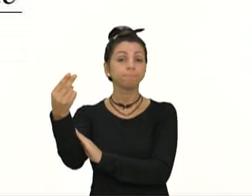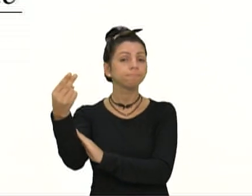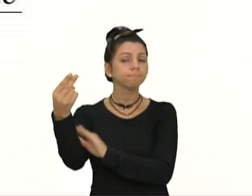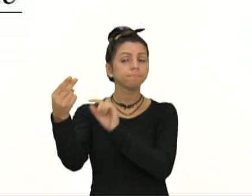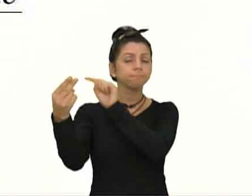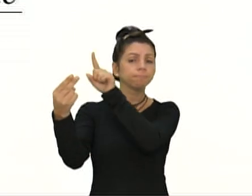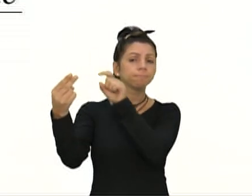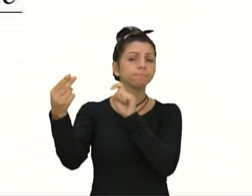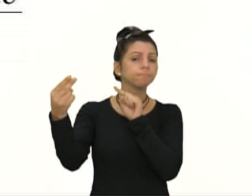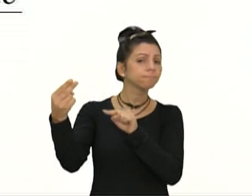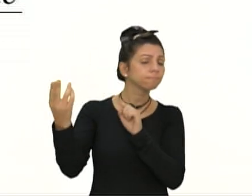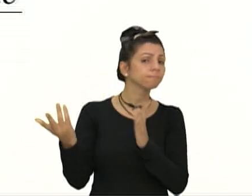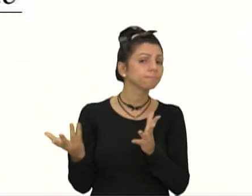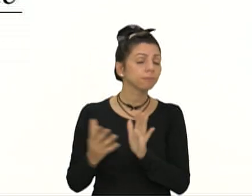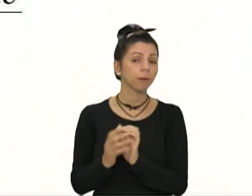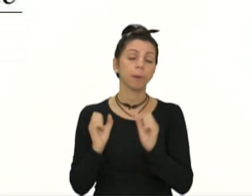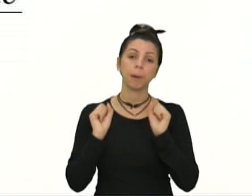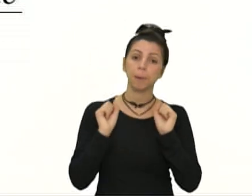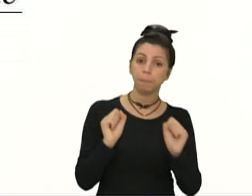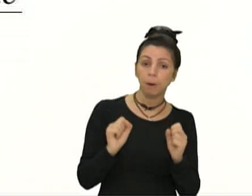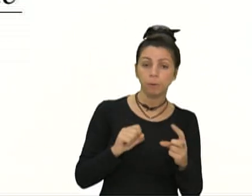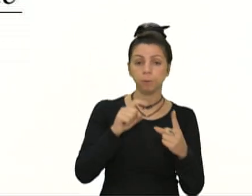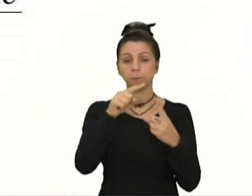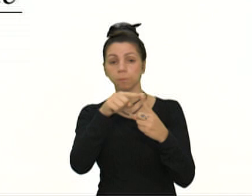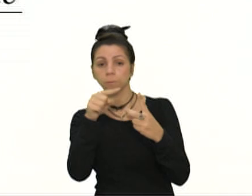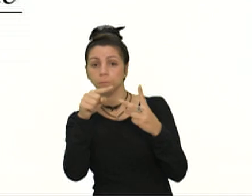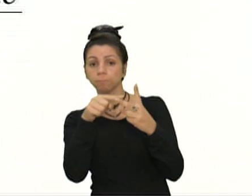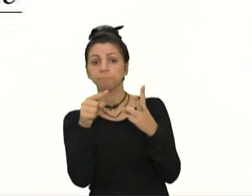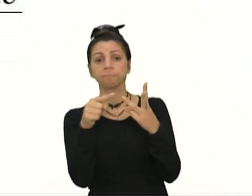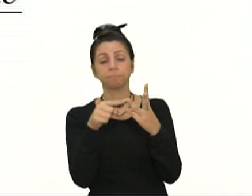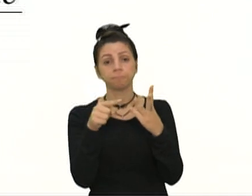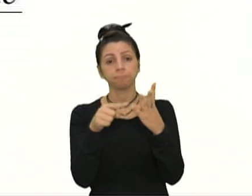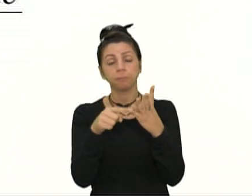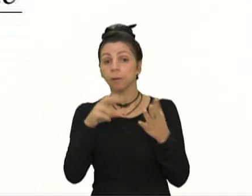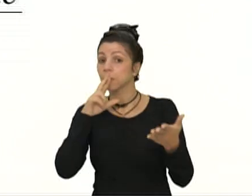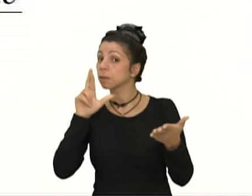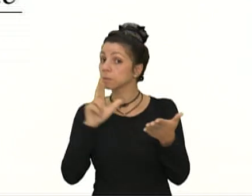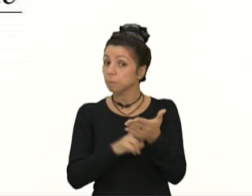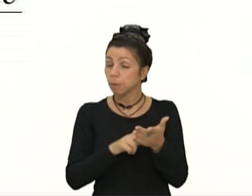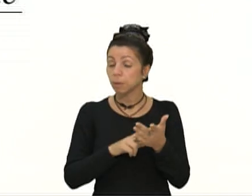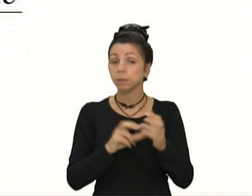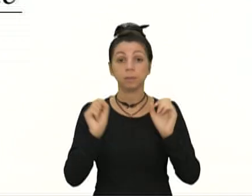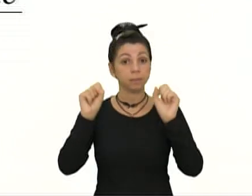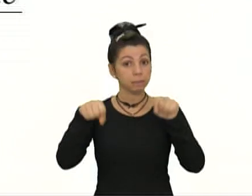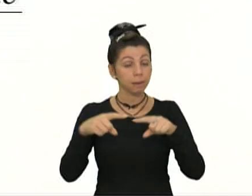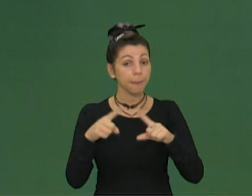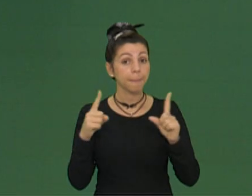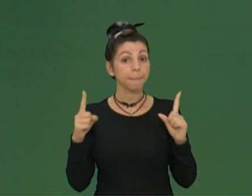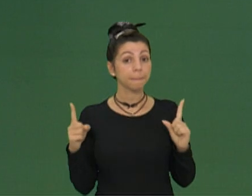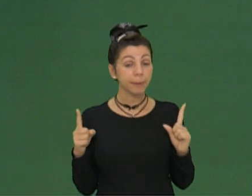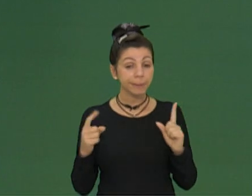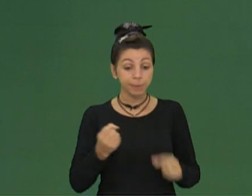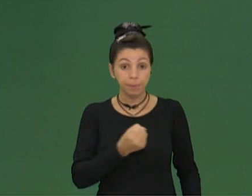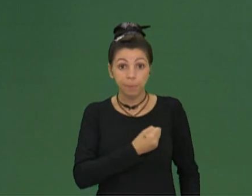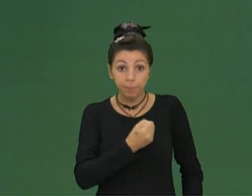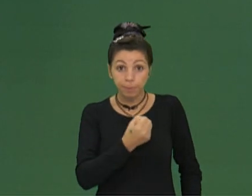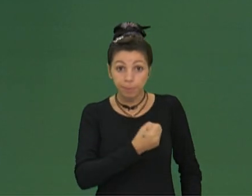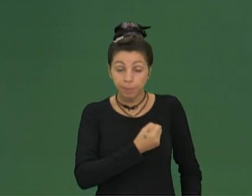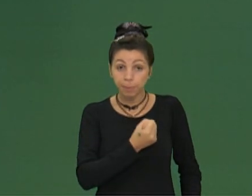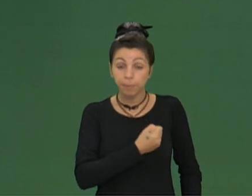Percebam, pode ter 2, 3 ou 4 soluções? Sim, mas o que ele está pedindo? O número de